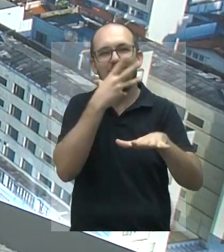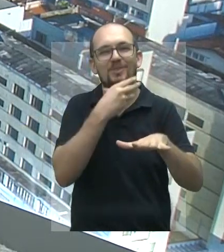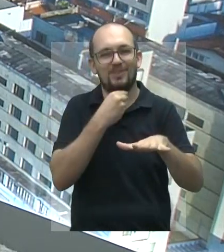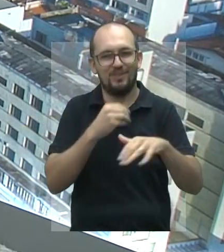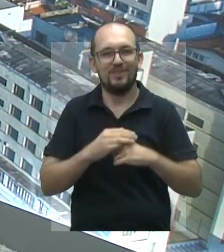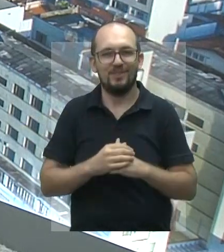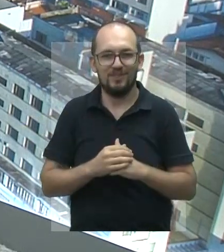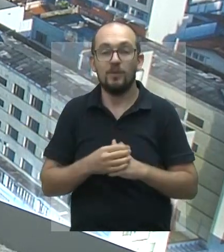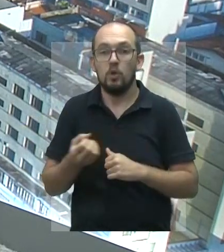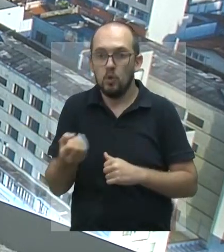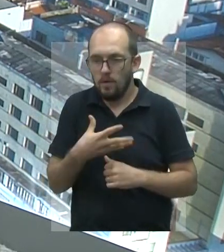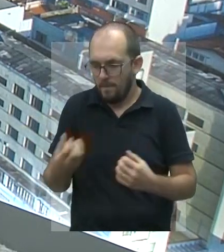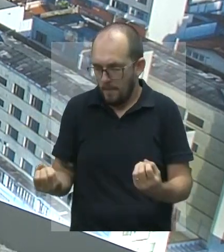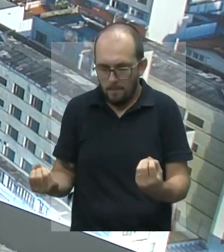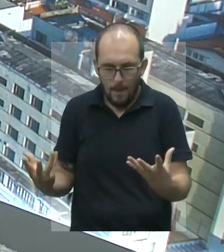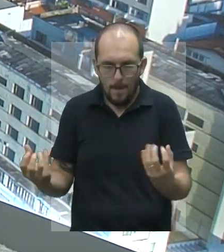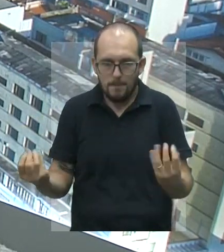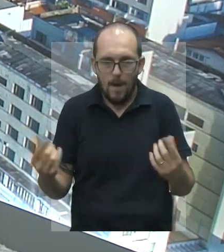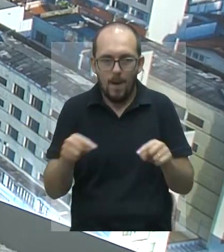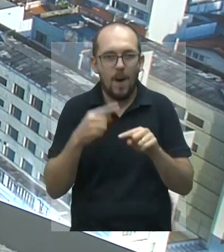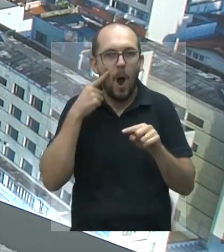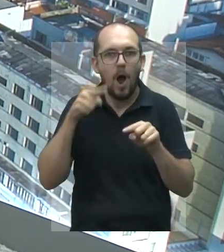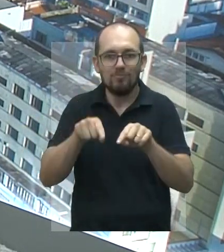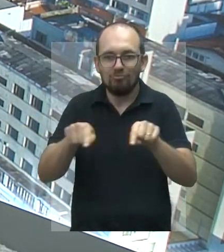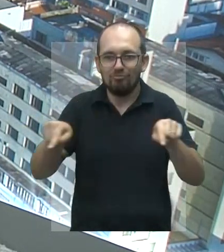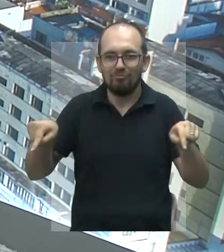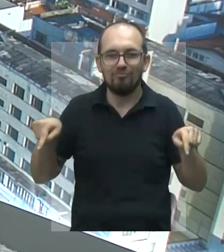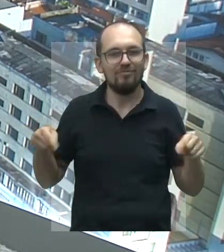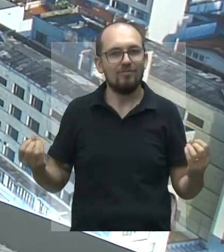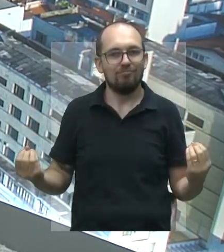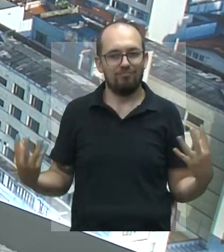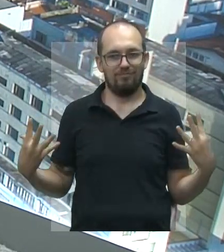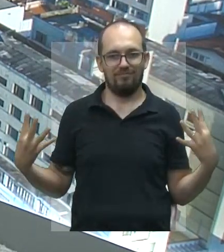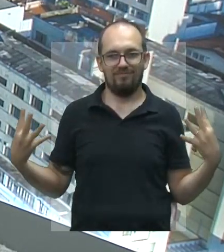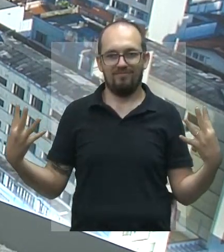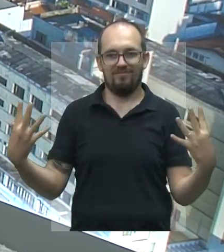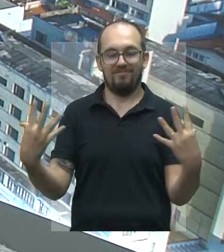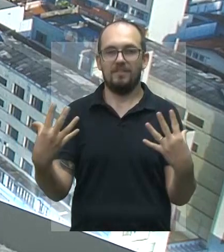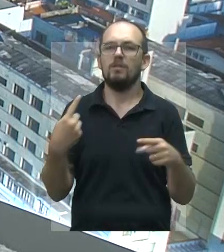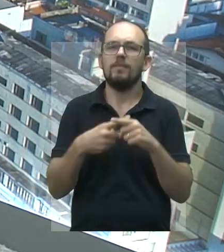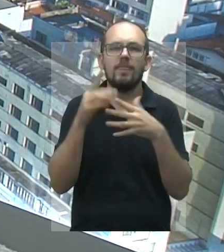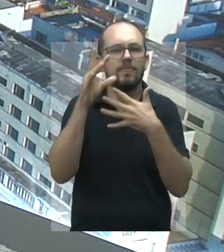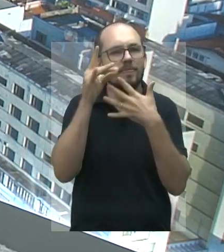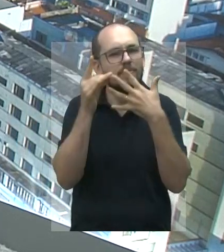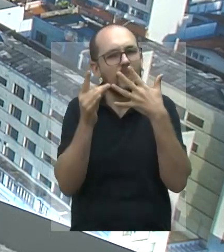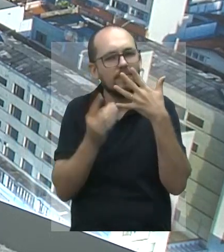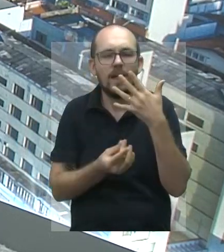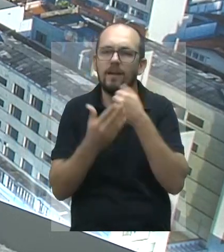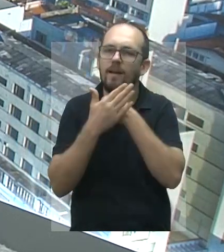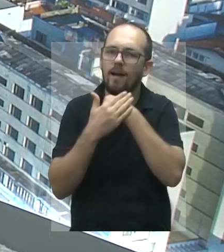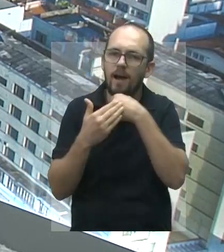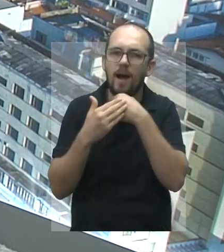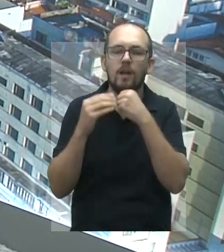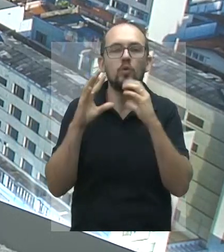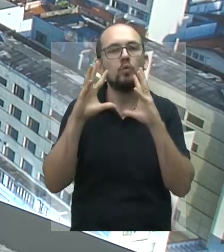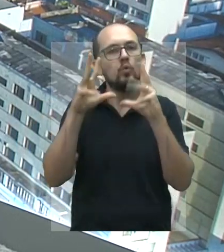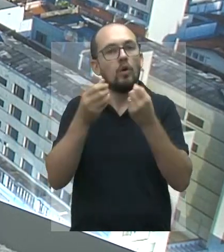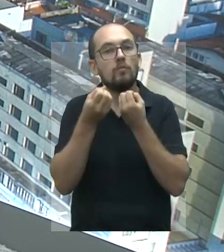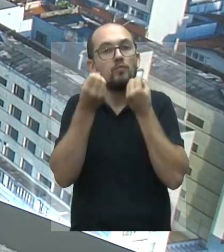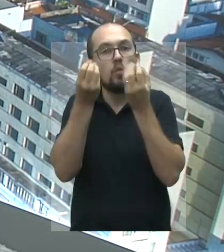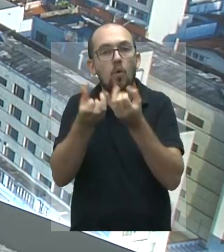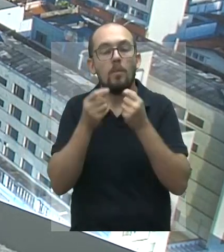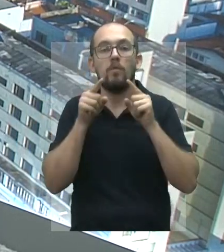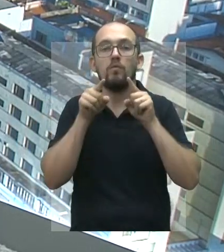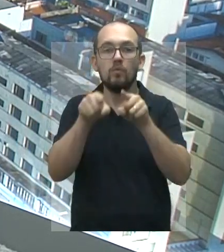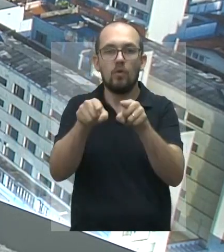Iluminação nova. Tudo foi pensado e foi feito com muito carinho, sempre levando em consideração os mínimos detalhes para levar tudo que há de melhor